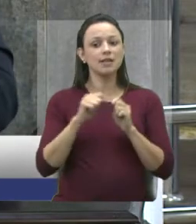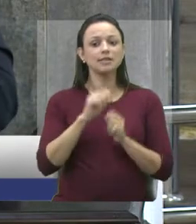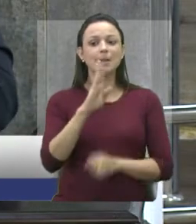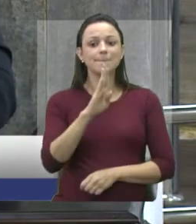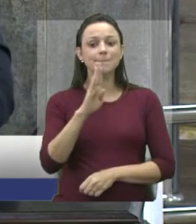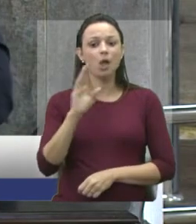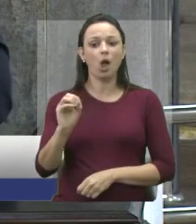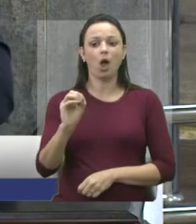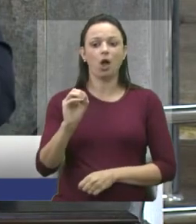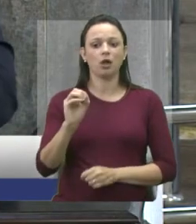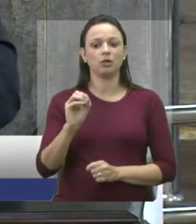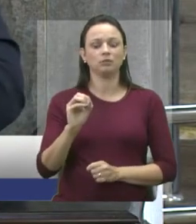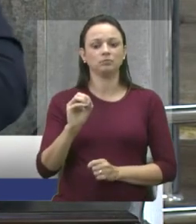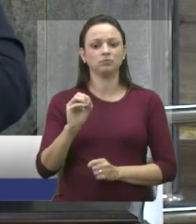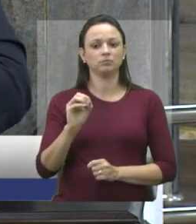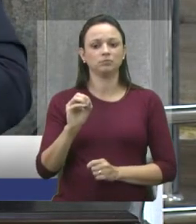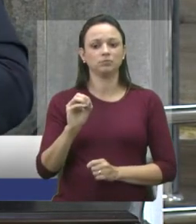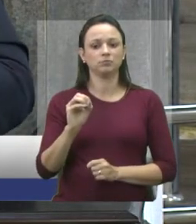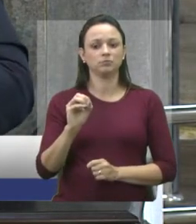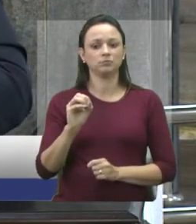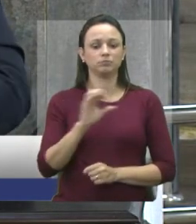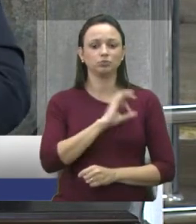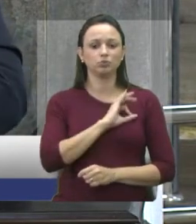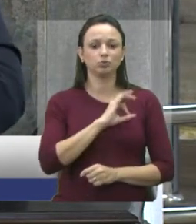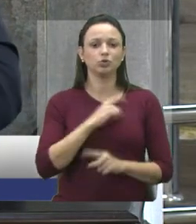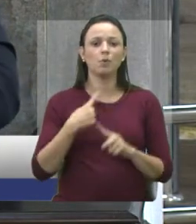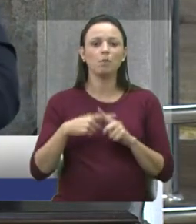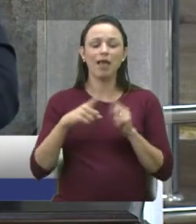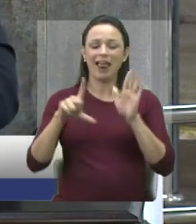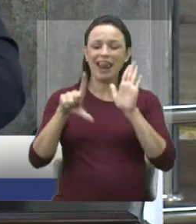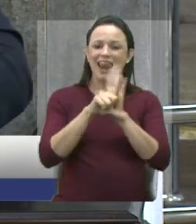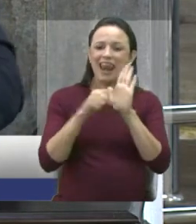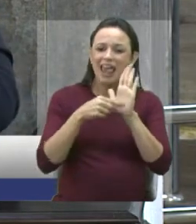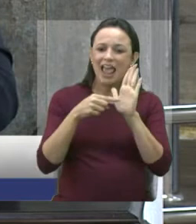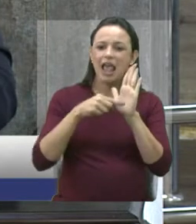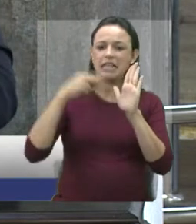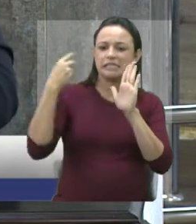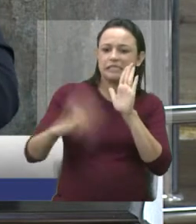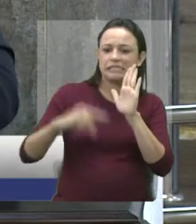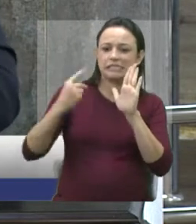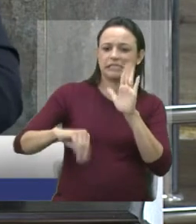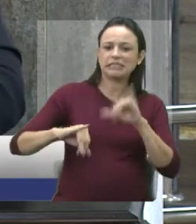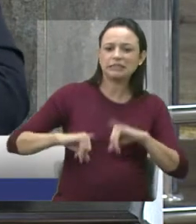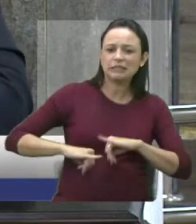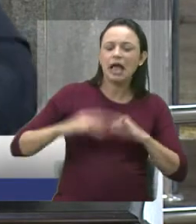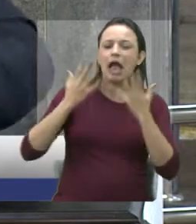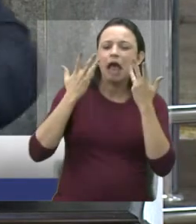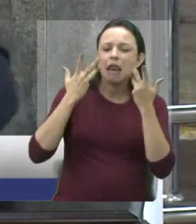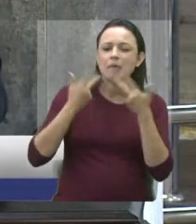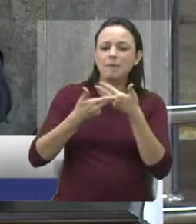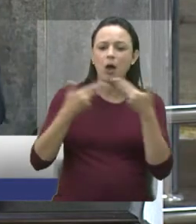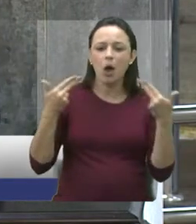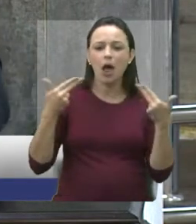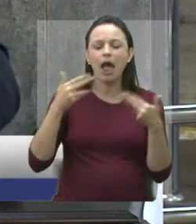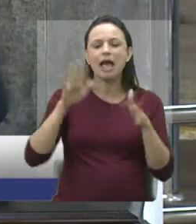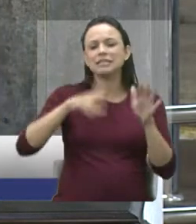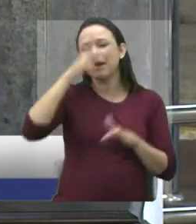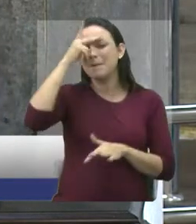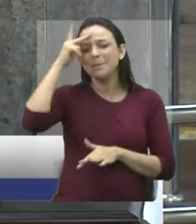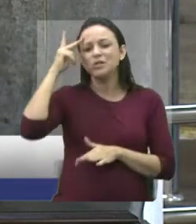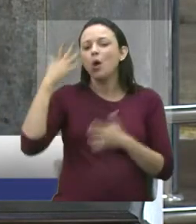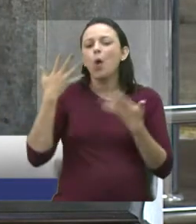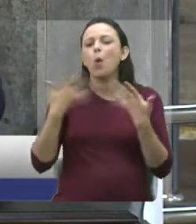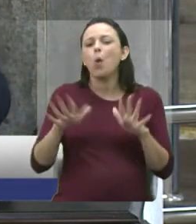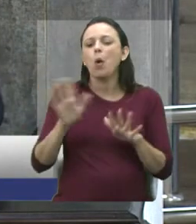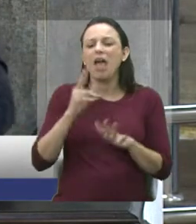Infelizmente, a lei de maus-tratos é uma lei difícil, porque nem sempre as pessoas querem se envolver,